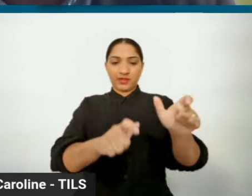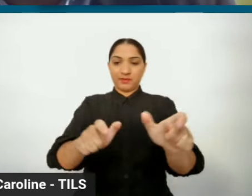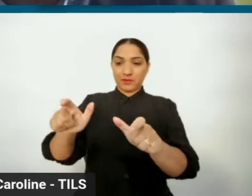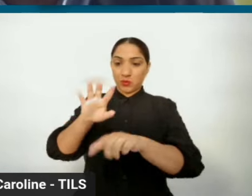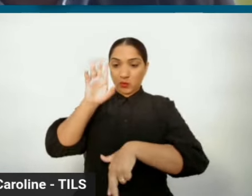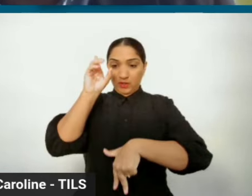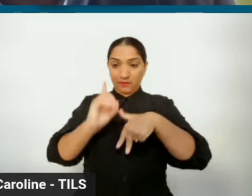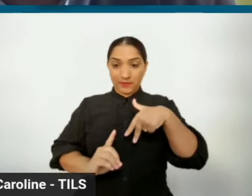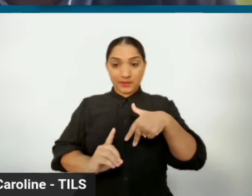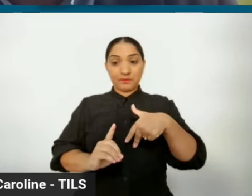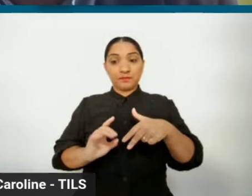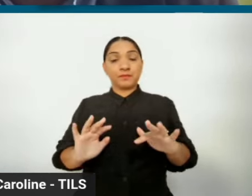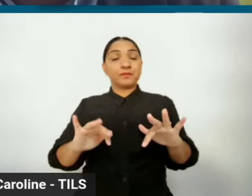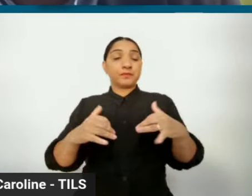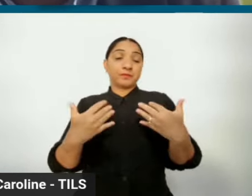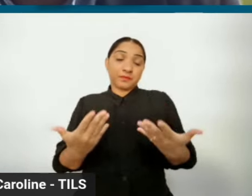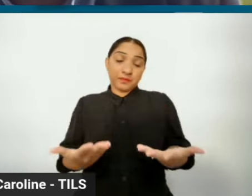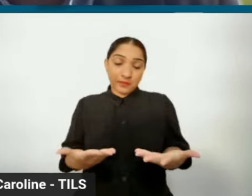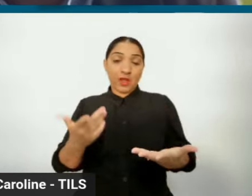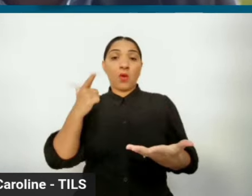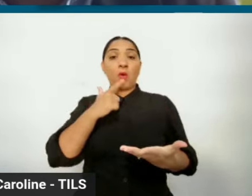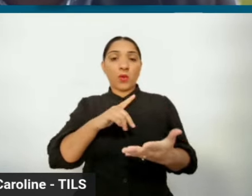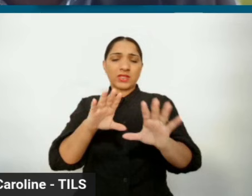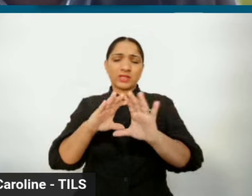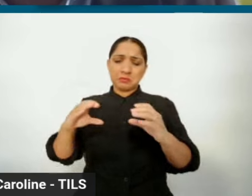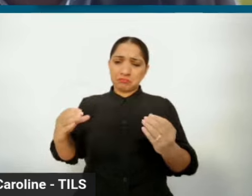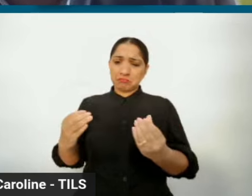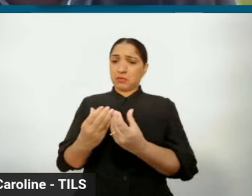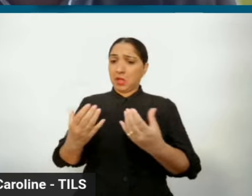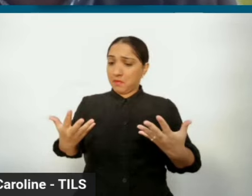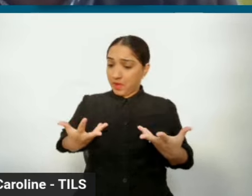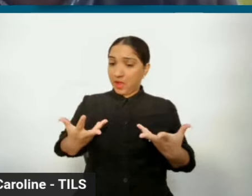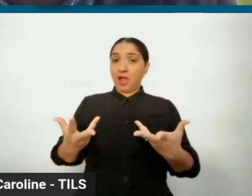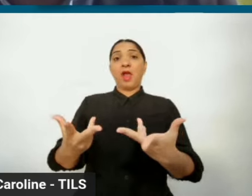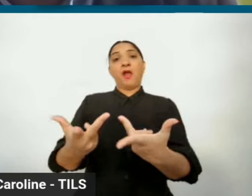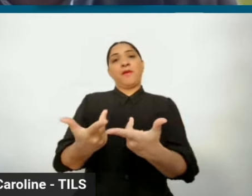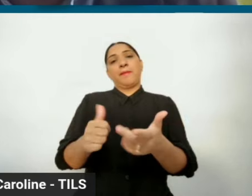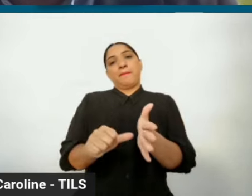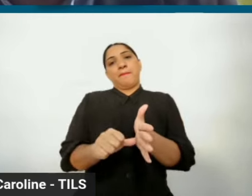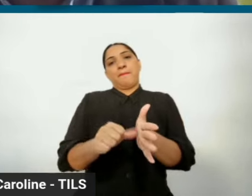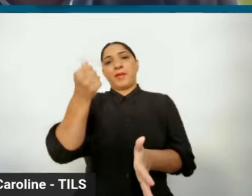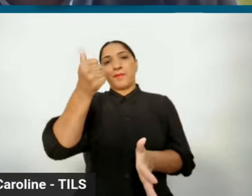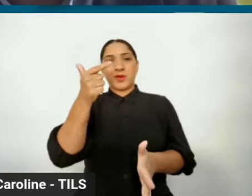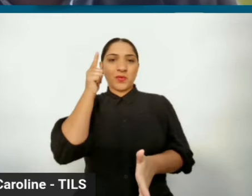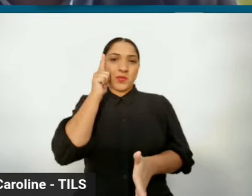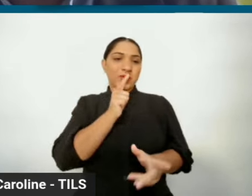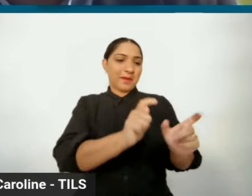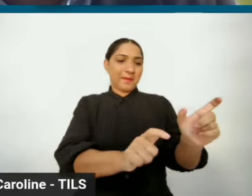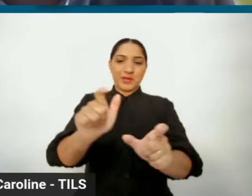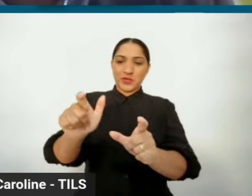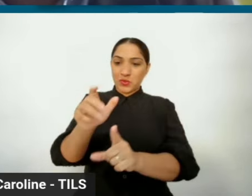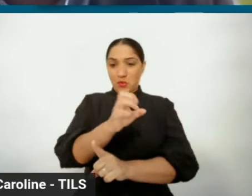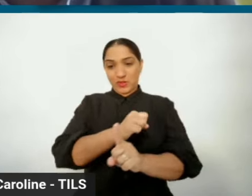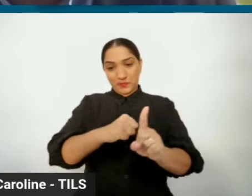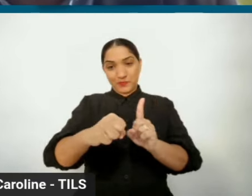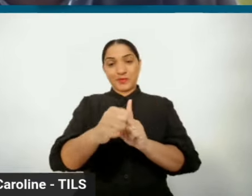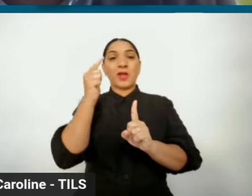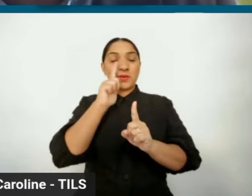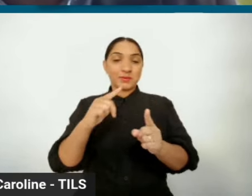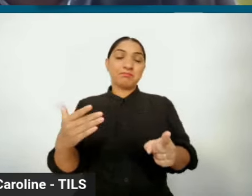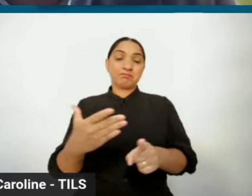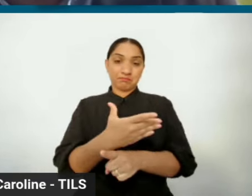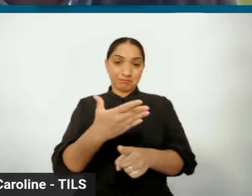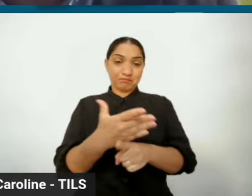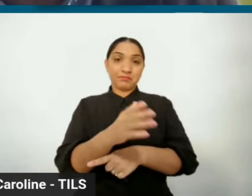deficiência. Então, a riqueza da conferência, primeiro a participação cidadã, saber que desde o município, também nos estados,